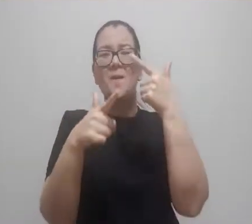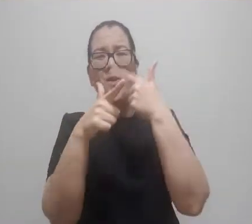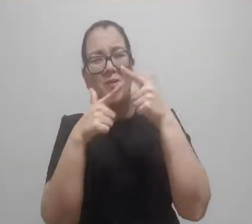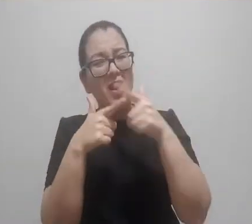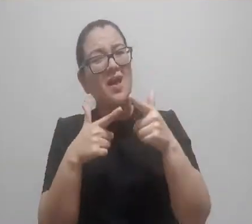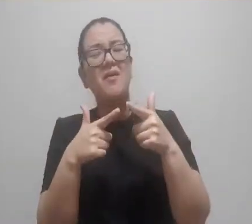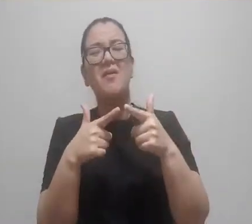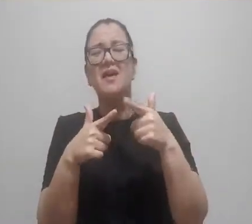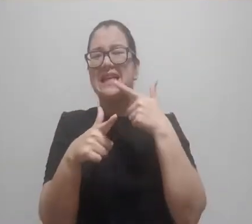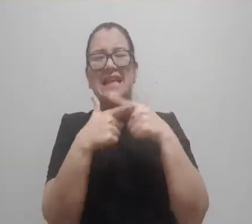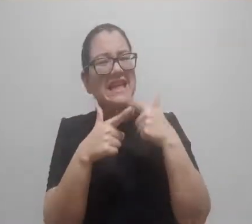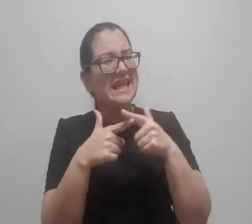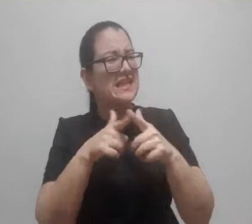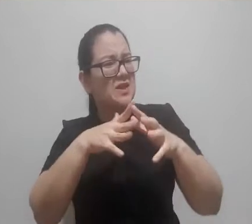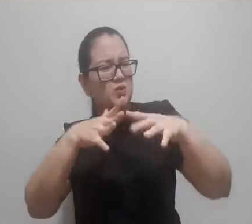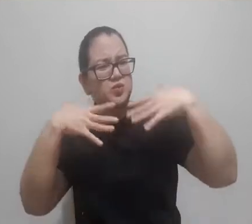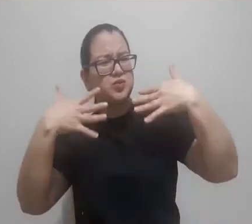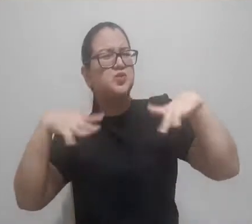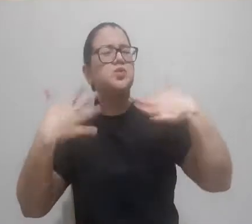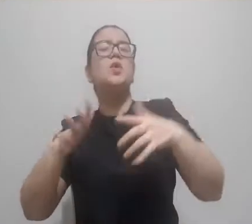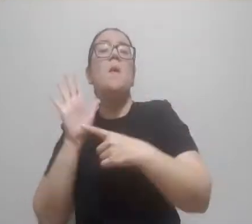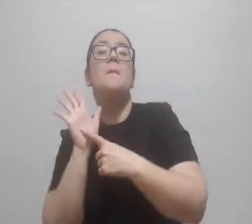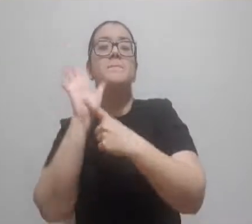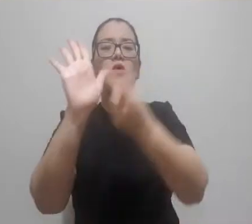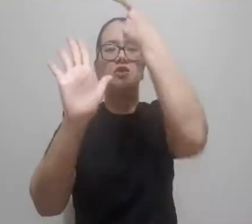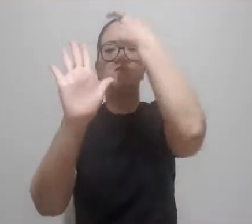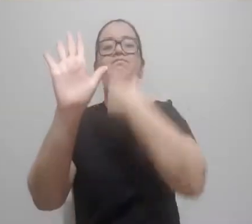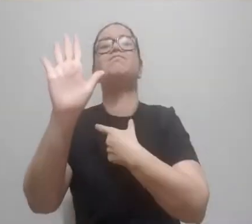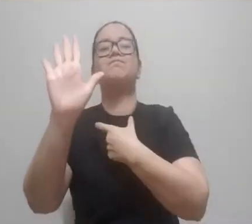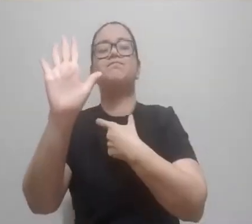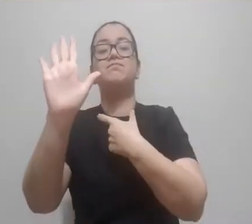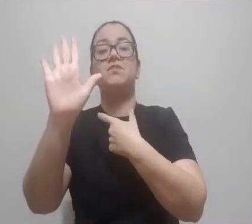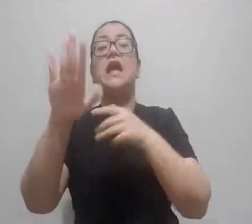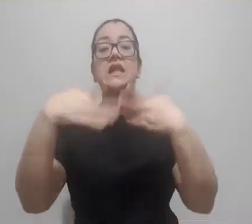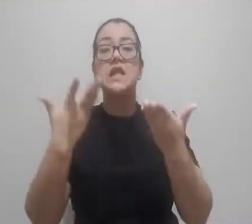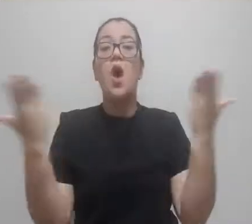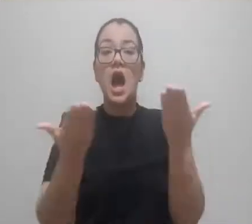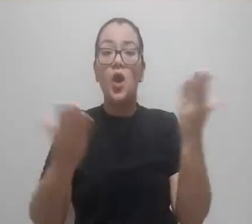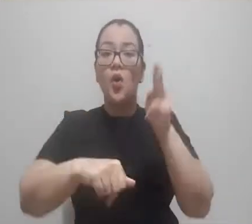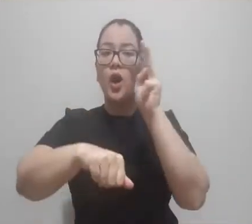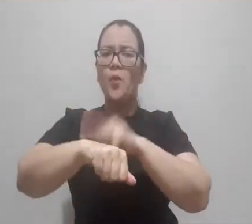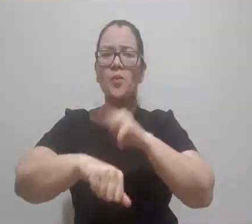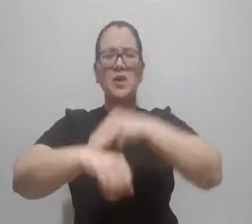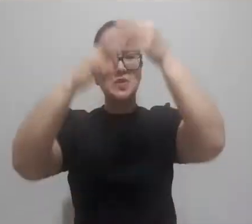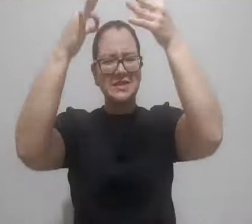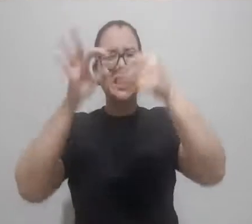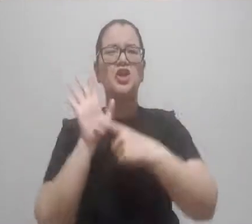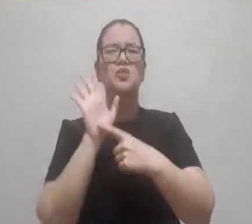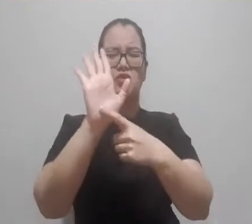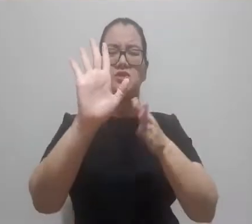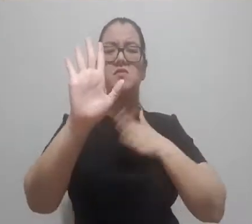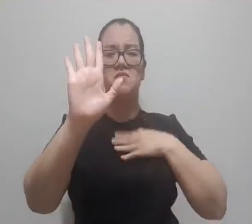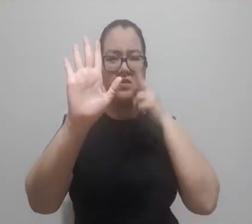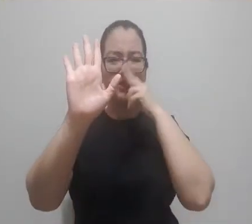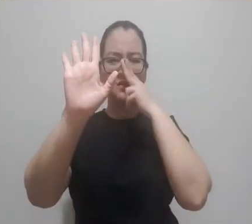Nada melhor para evidenciarmos o nosso cristianismo. Que tipo de cristianismo nós temos vivido? Que tipo de cristão eu sou? Eu creio que